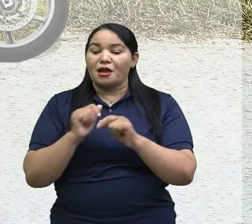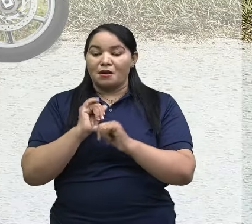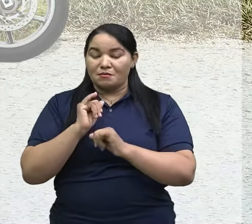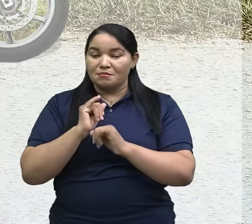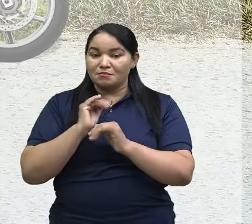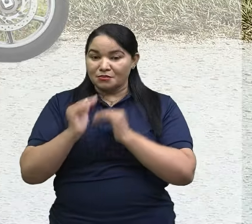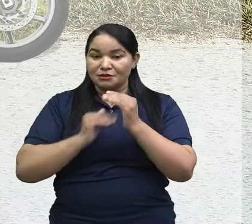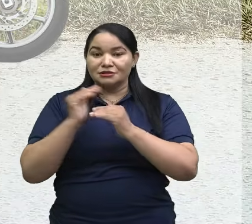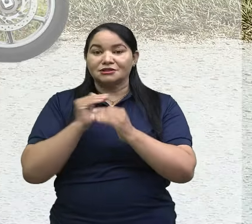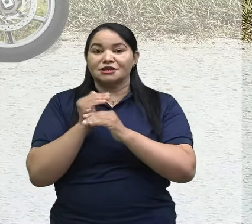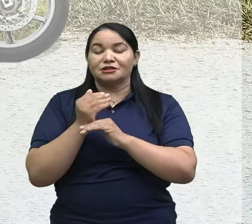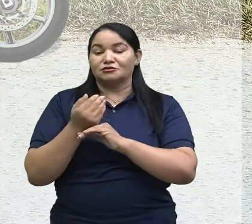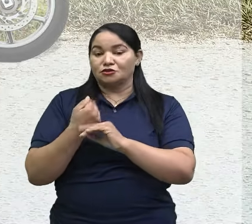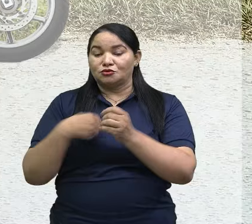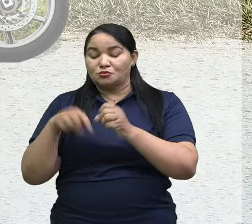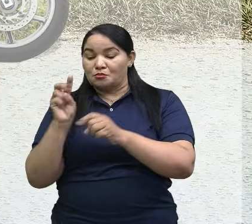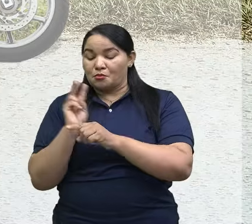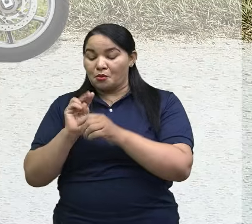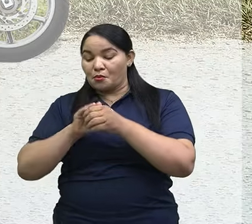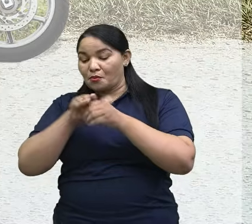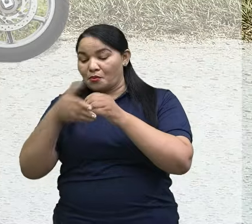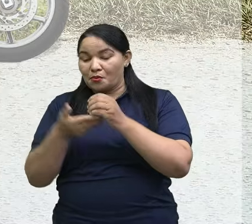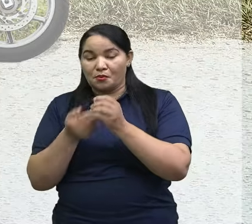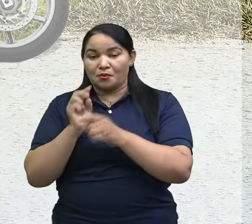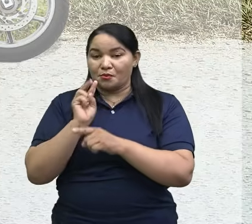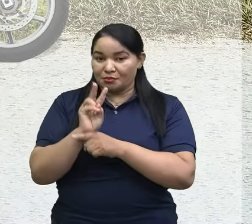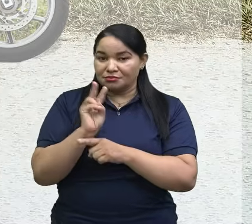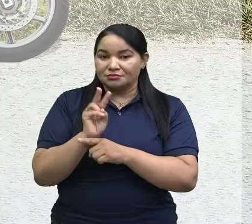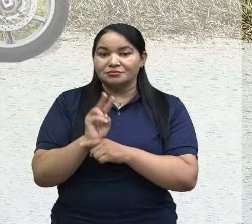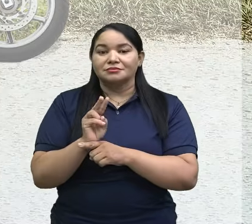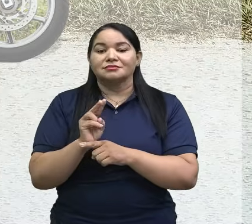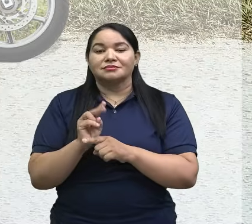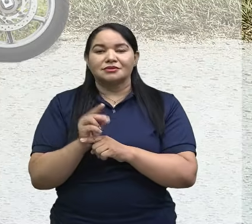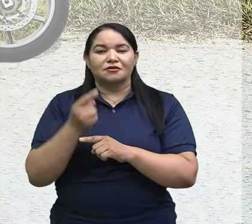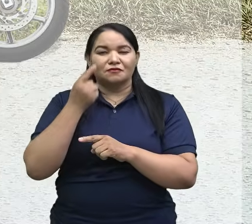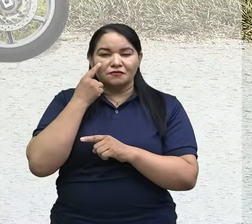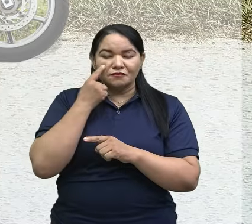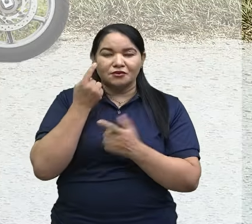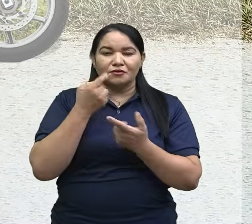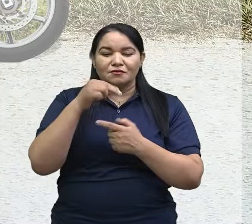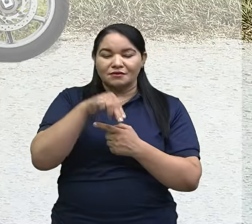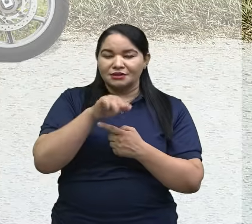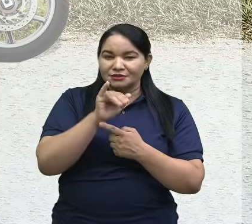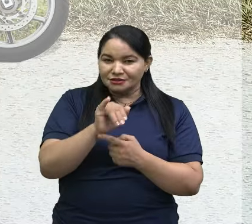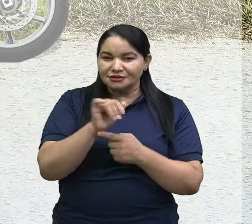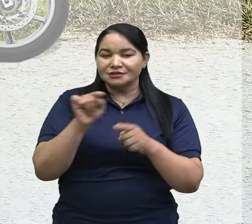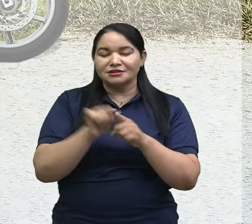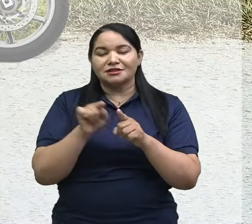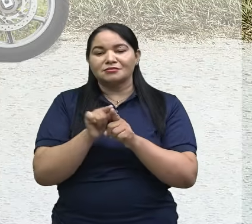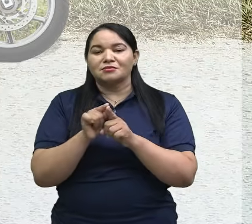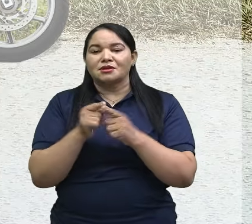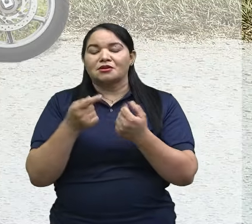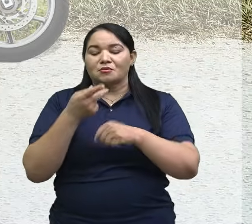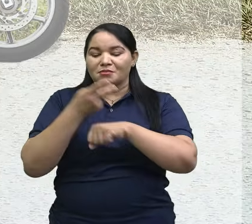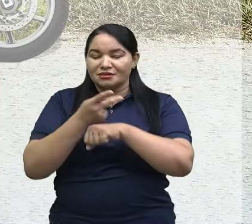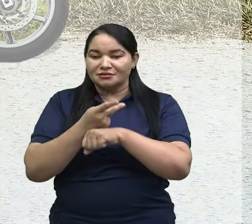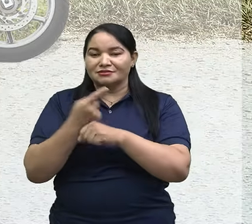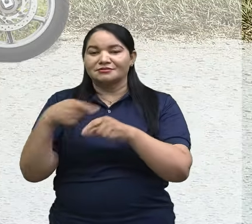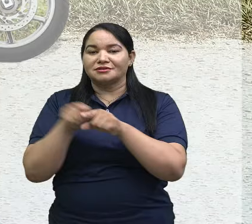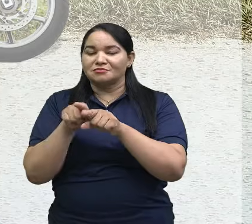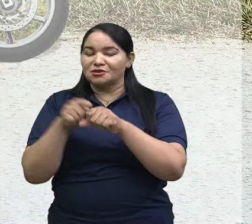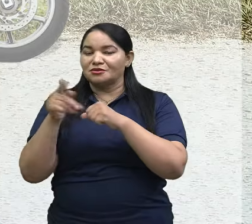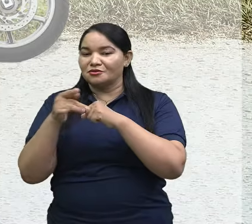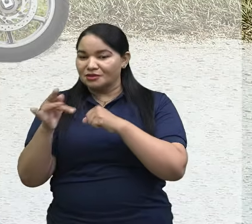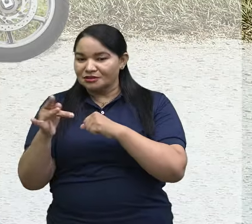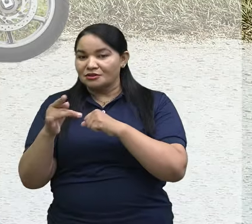processo de galvanização, né? Então, lá no vídeo a gente observou a niquelação, a prateação, a douração. E aqui eu posso